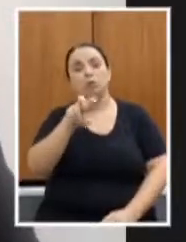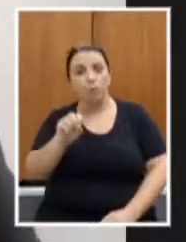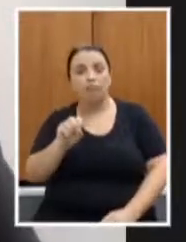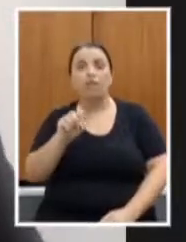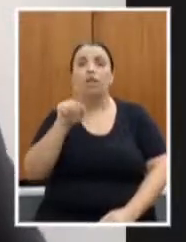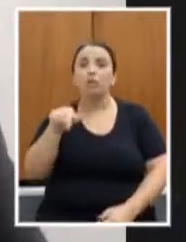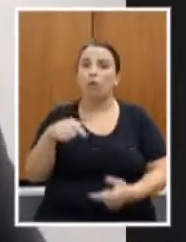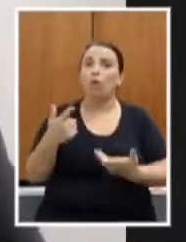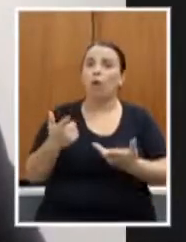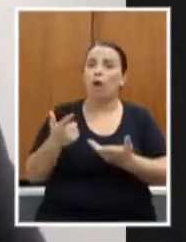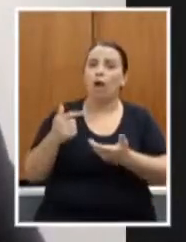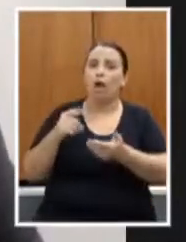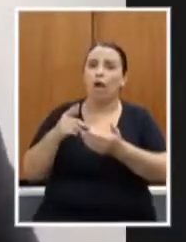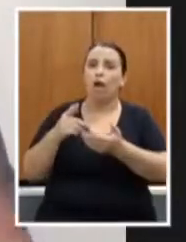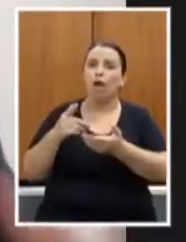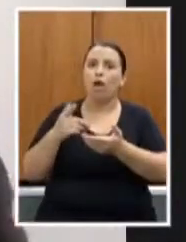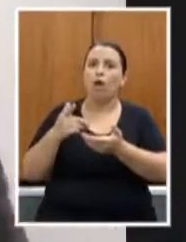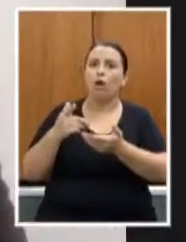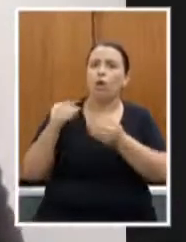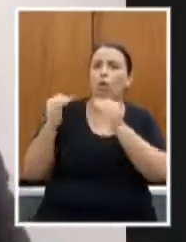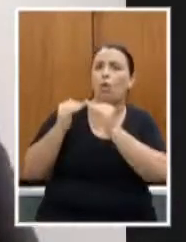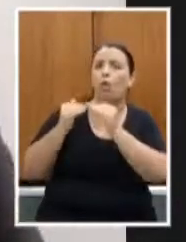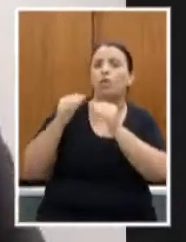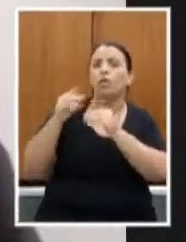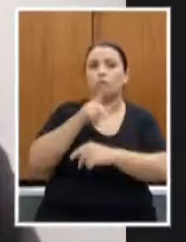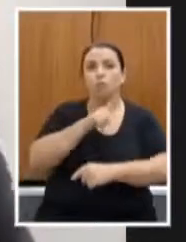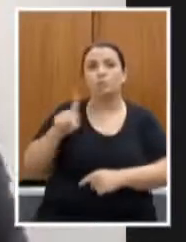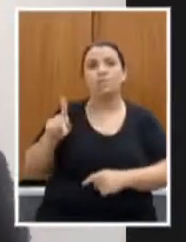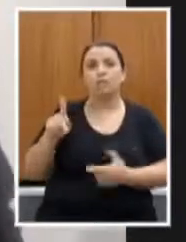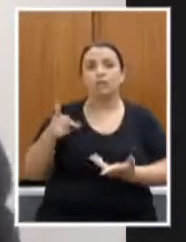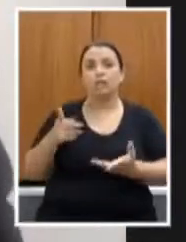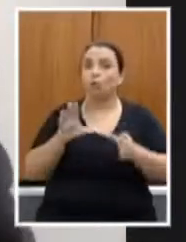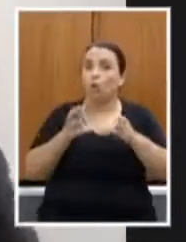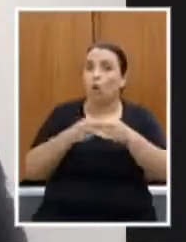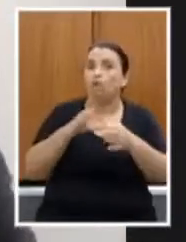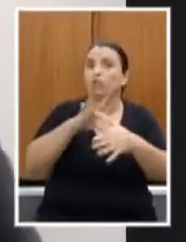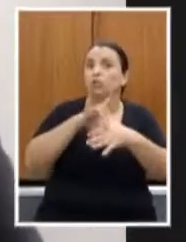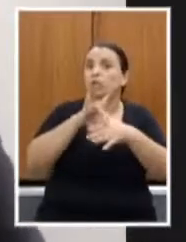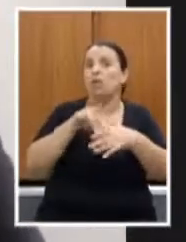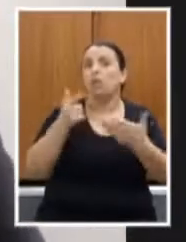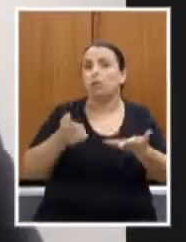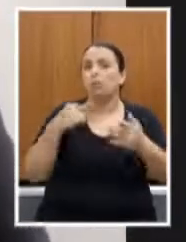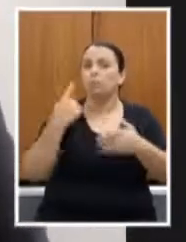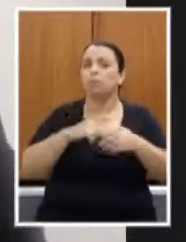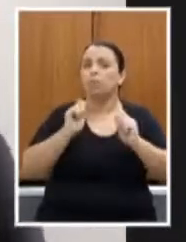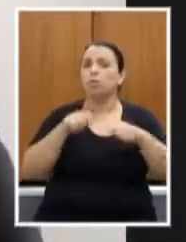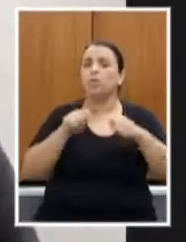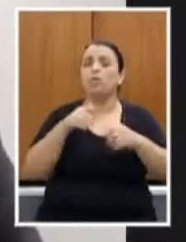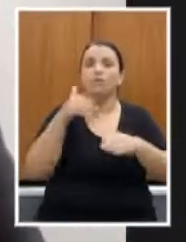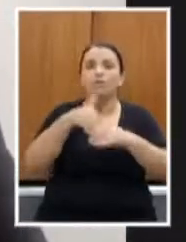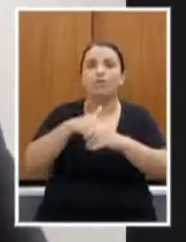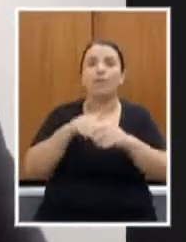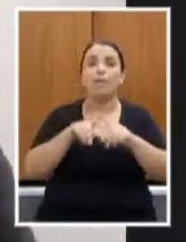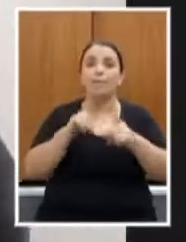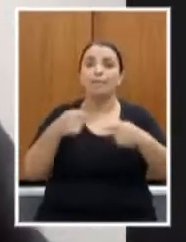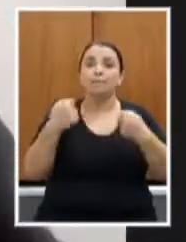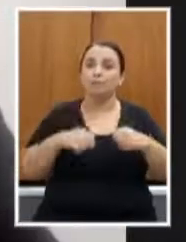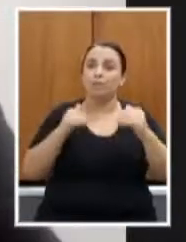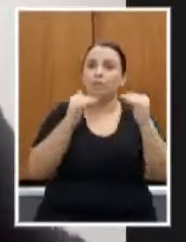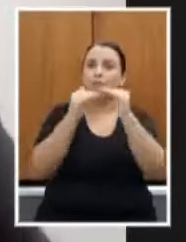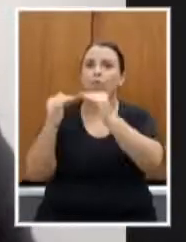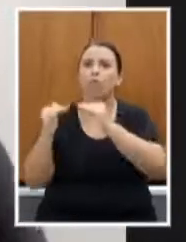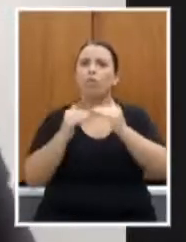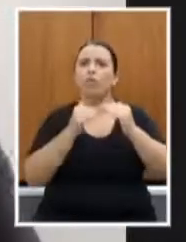presidente, havendo o acordo do Colégio de Líderes, a gente vota, né? Então, agora, a gente tem que ter coerência, né, nos